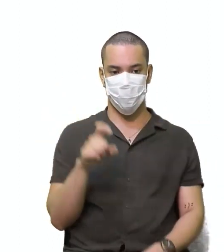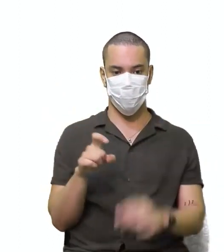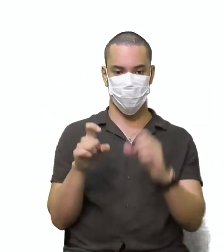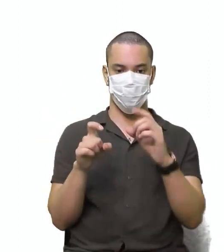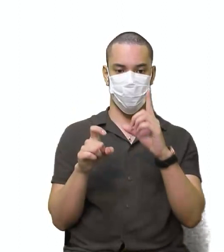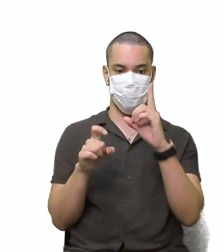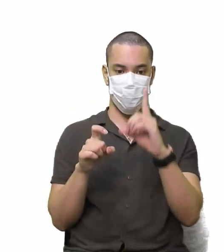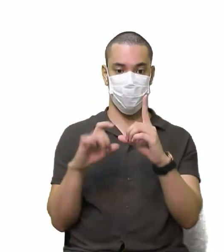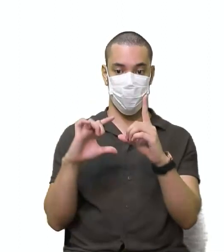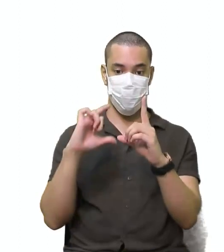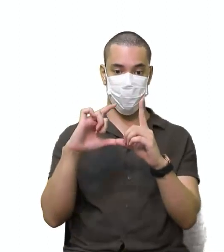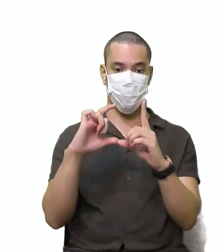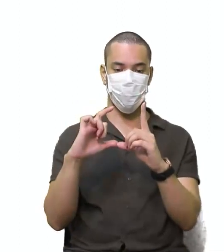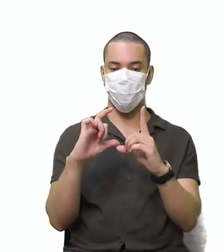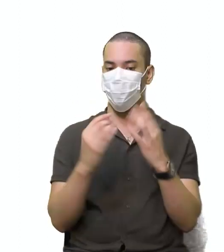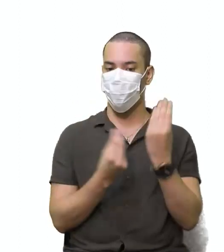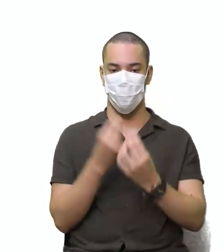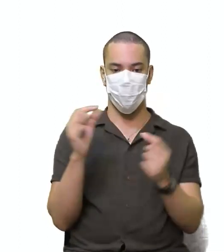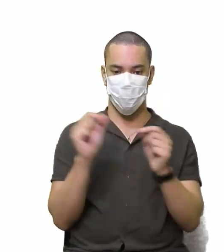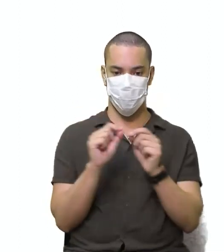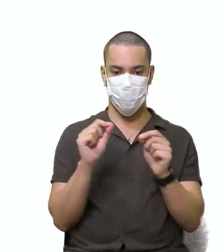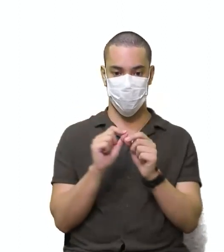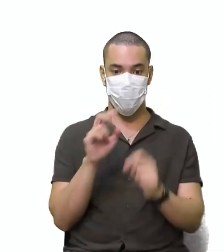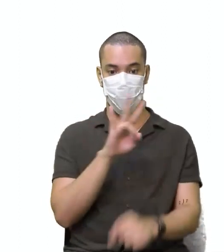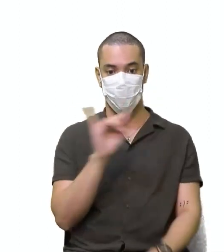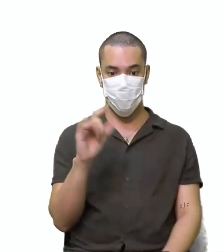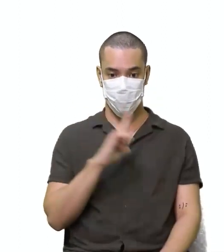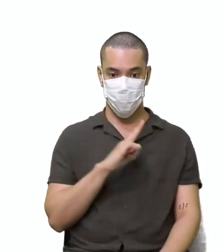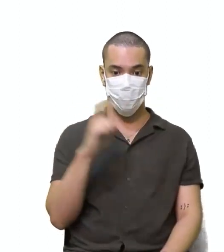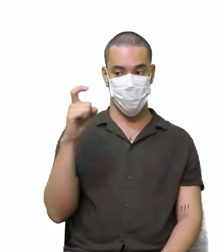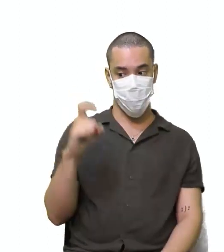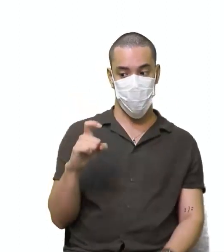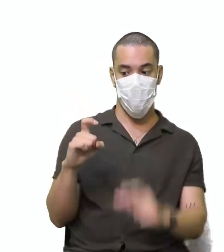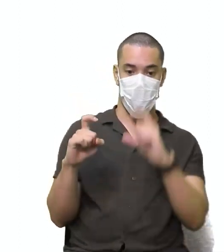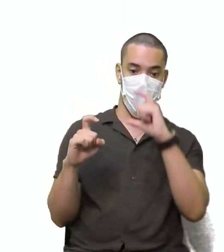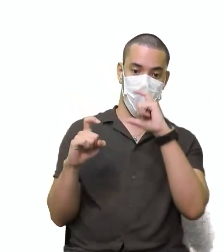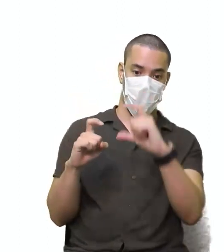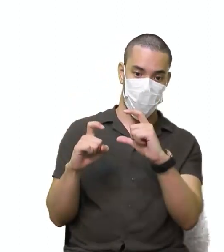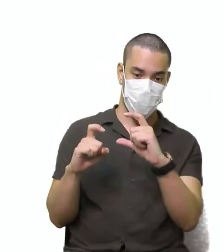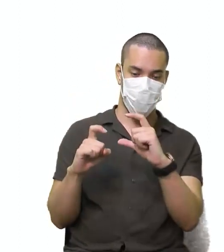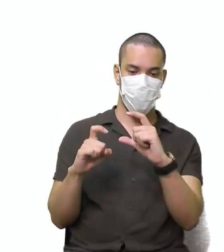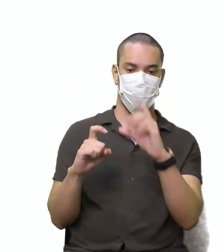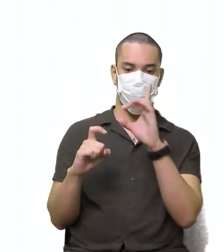XDzinho. Aí você vai ter XDzão,